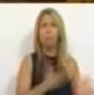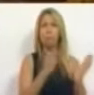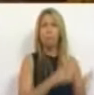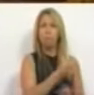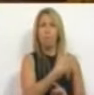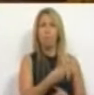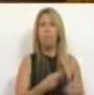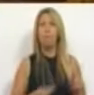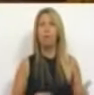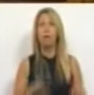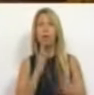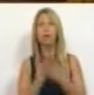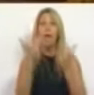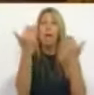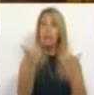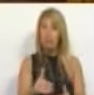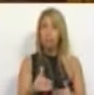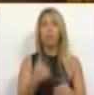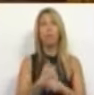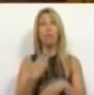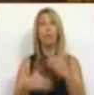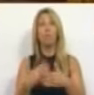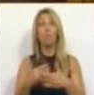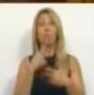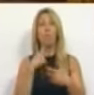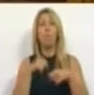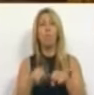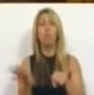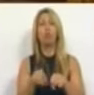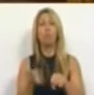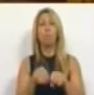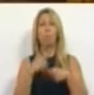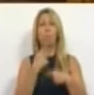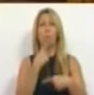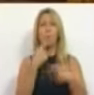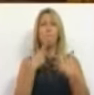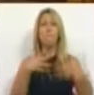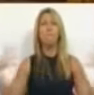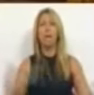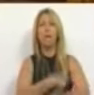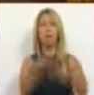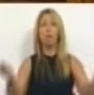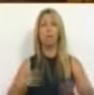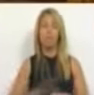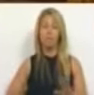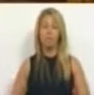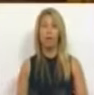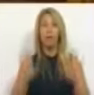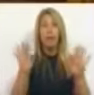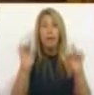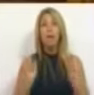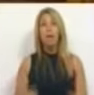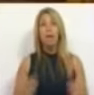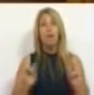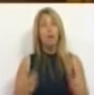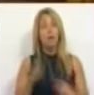à ação da grande distribuição. Porque o que nós vemos é que este setor é o setor que ilustra bem o exemplo